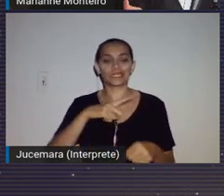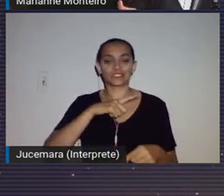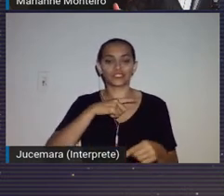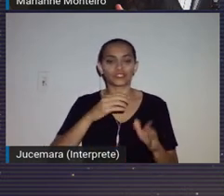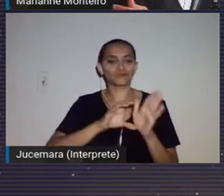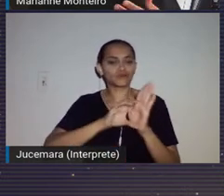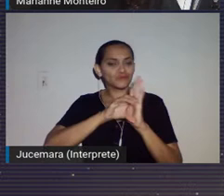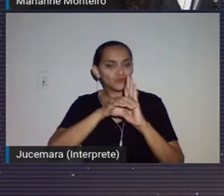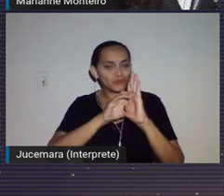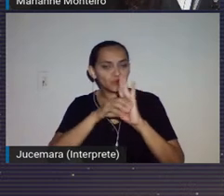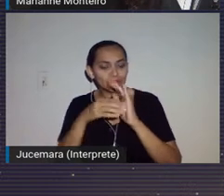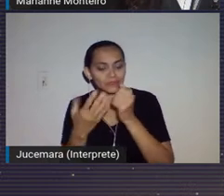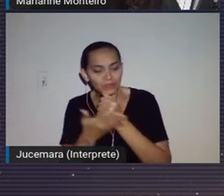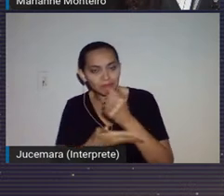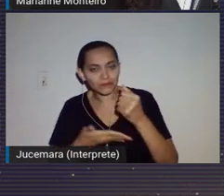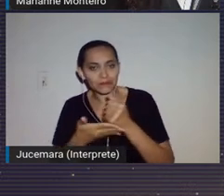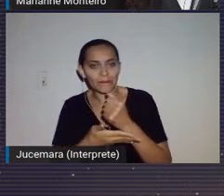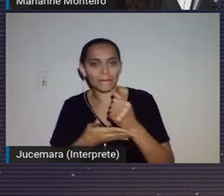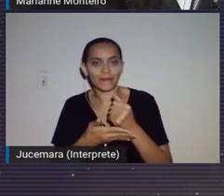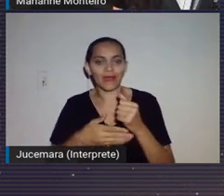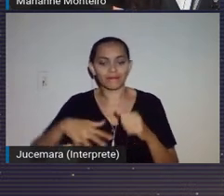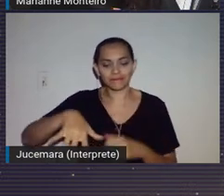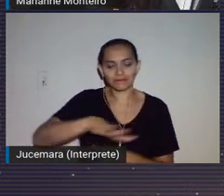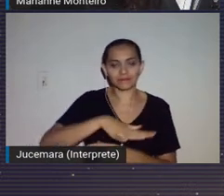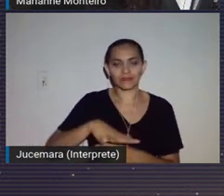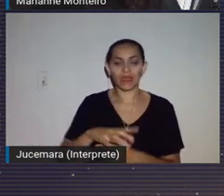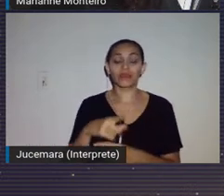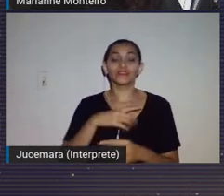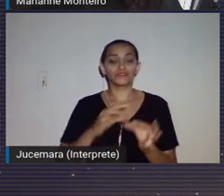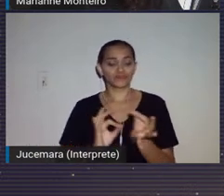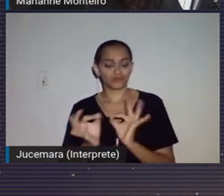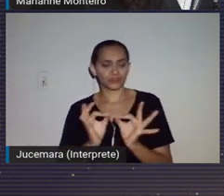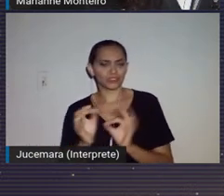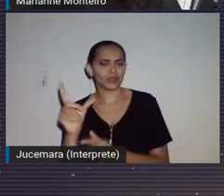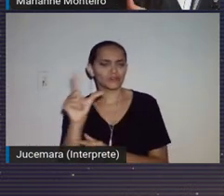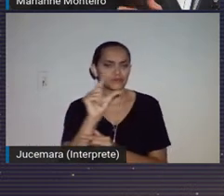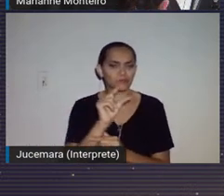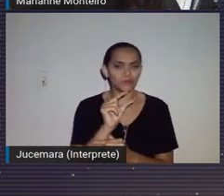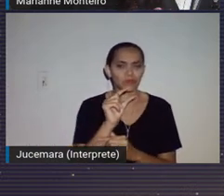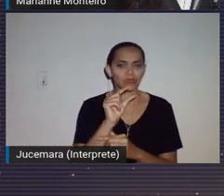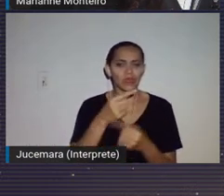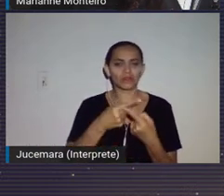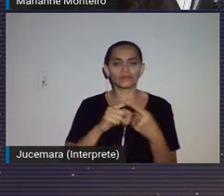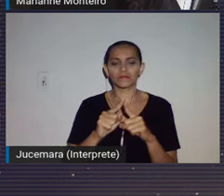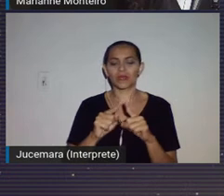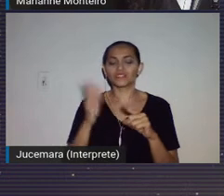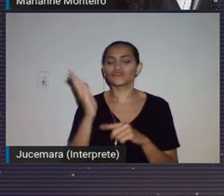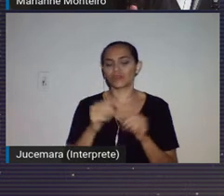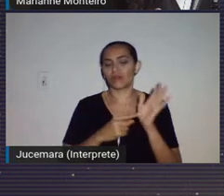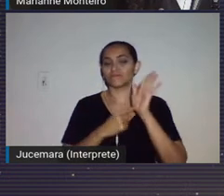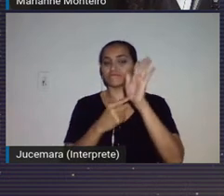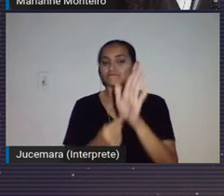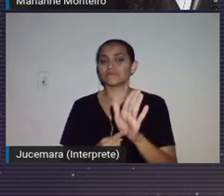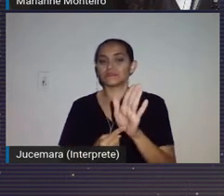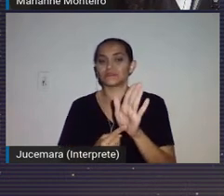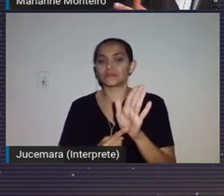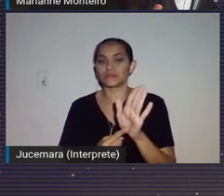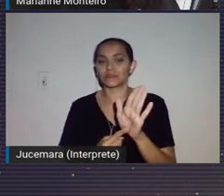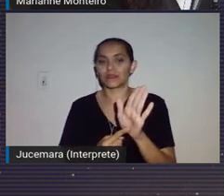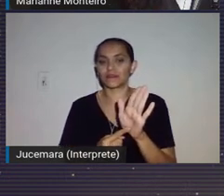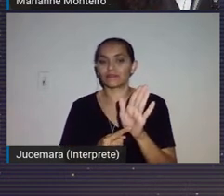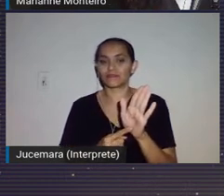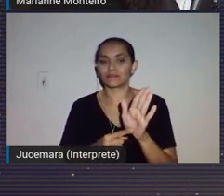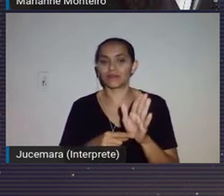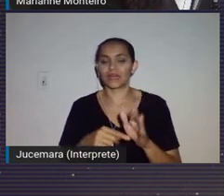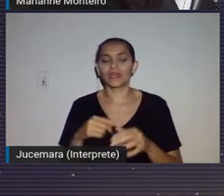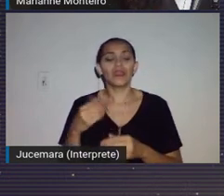Eu já tinha alguns pequenos projetos, eu já conseguia mostrar um pouco, apesar de ser sobre